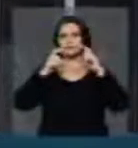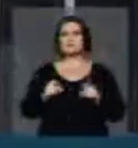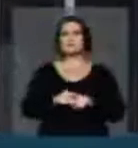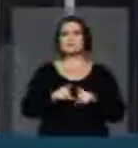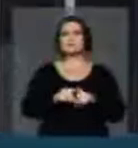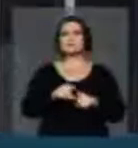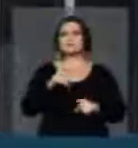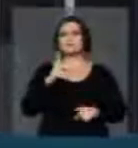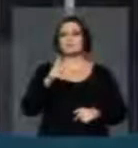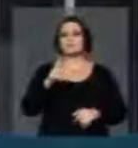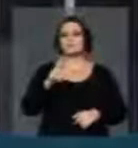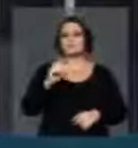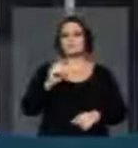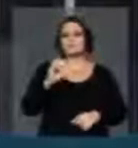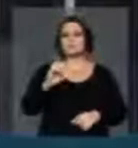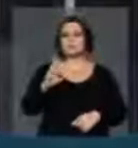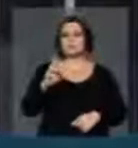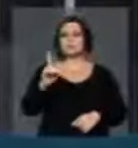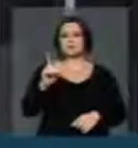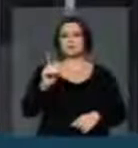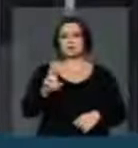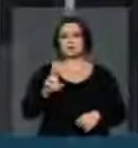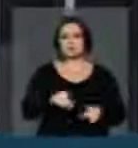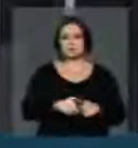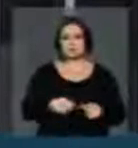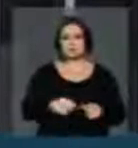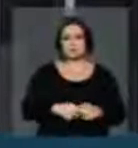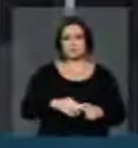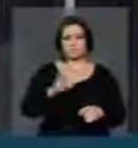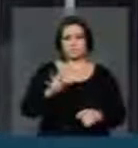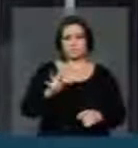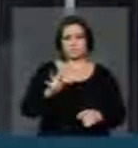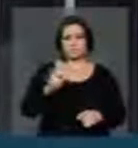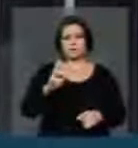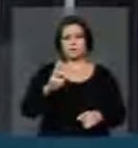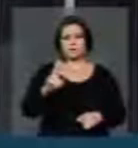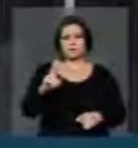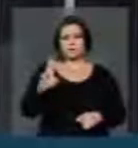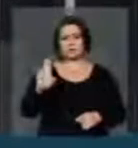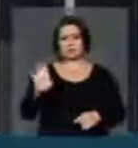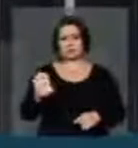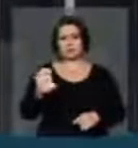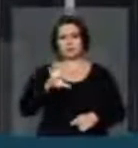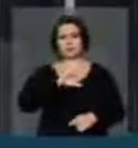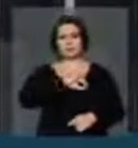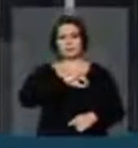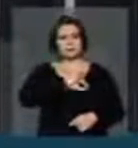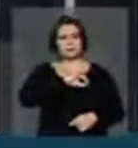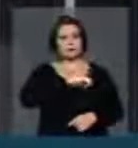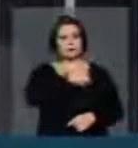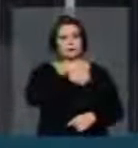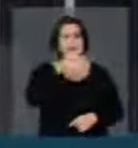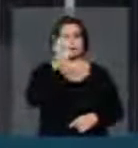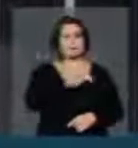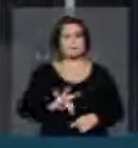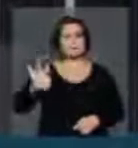procurador eleitoral, do procurador da República no TRE e da Polícia Federal no estado de Alagoas e